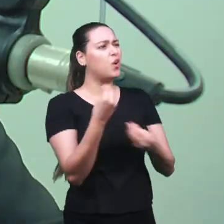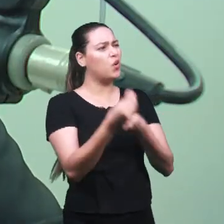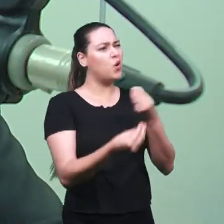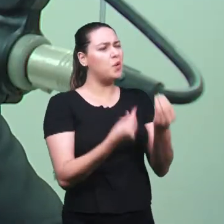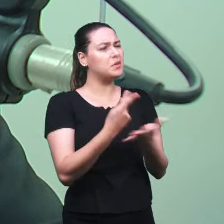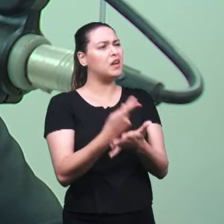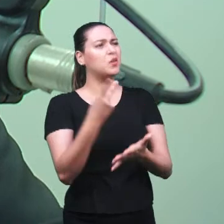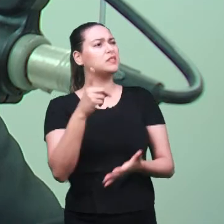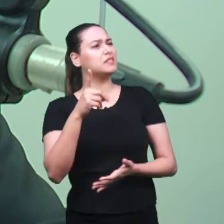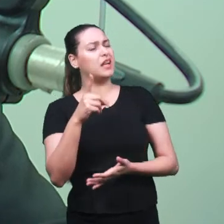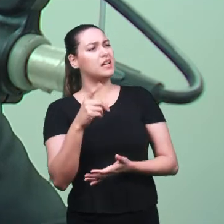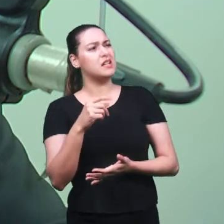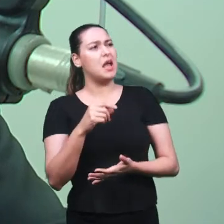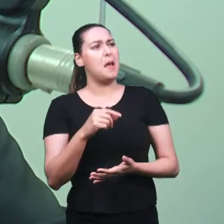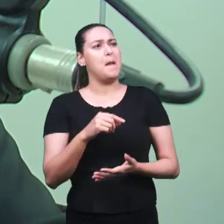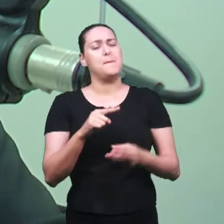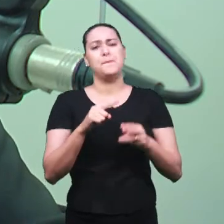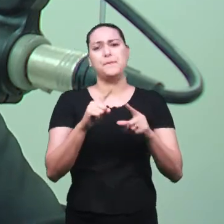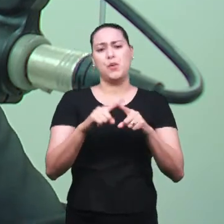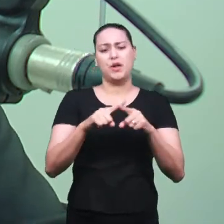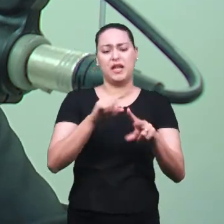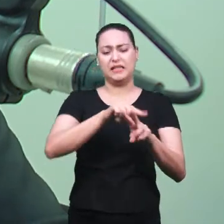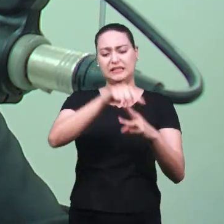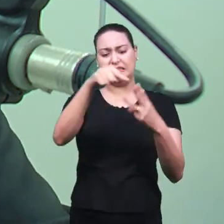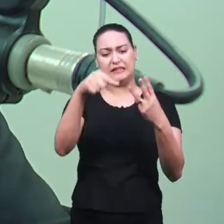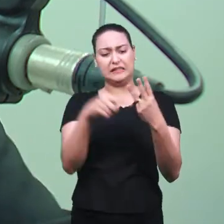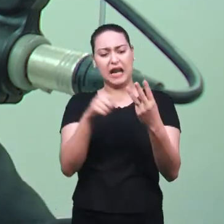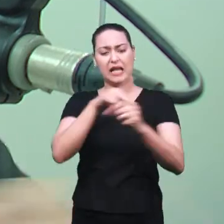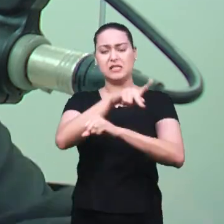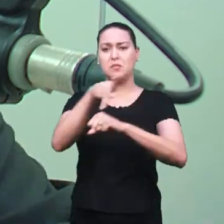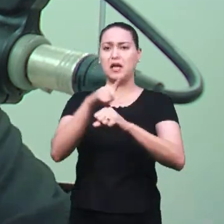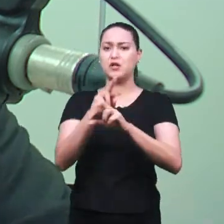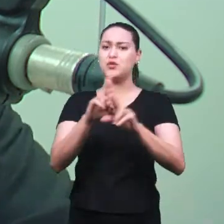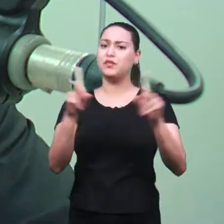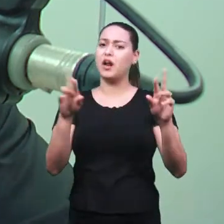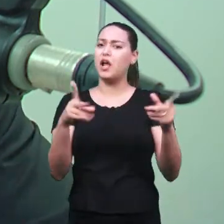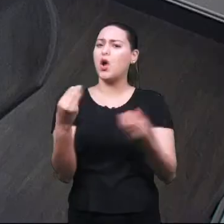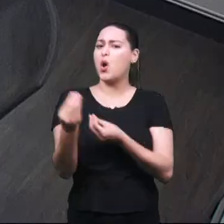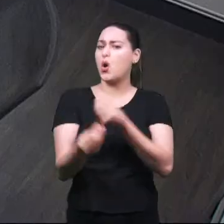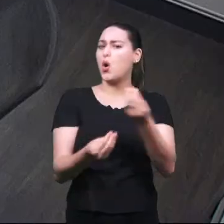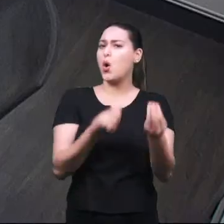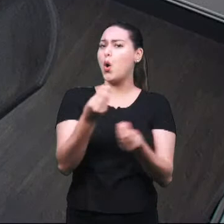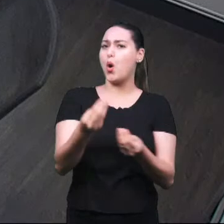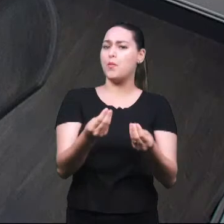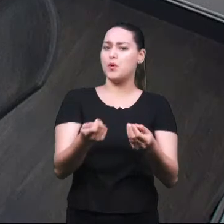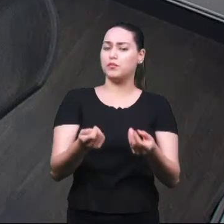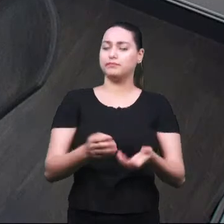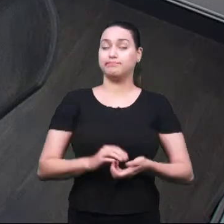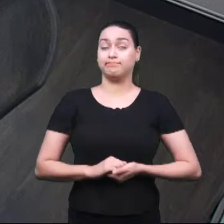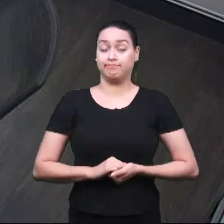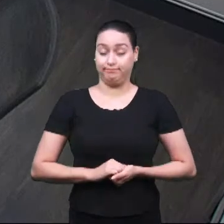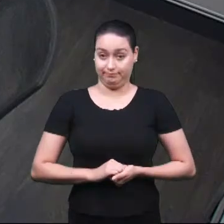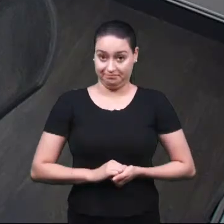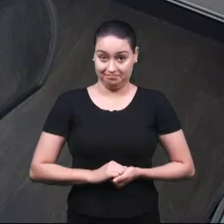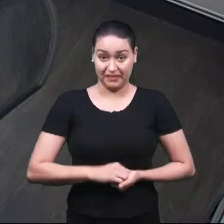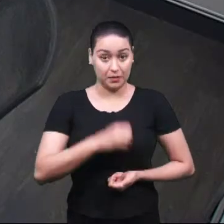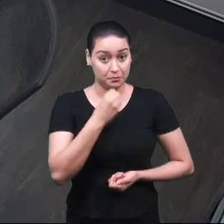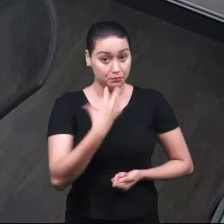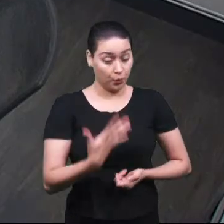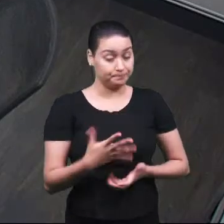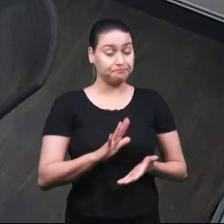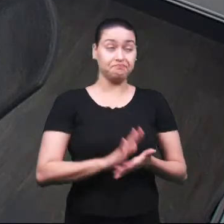3 países diferentes, sim, né? Eu tenho até essa curiosidade de saber como é que funciona. Bom,